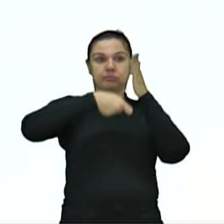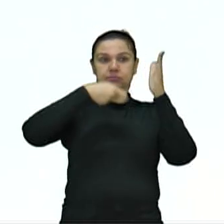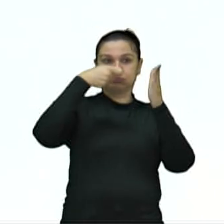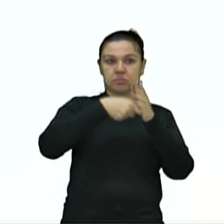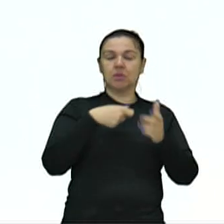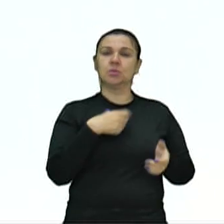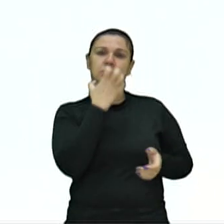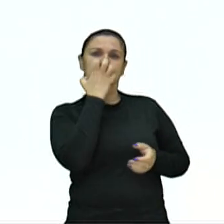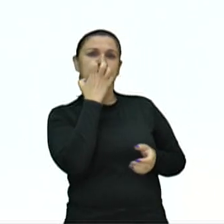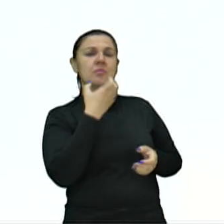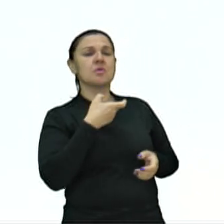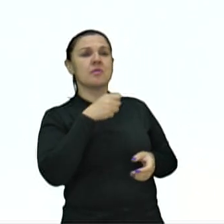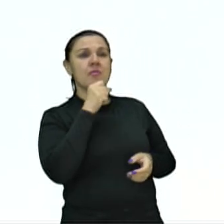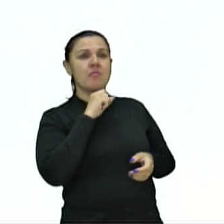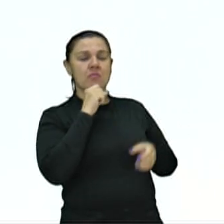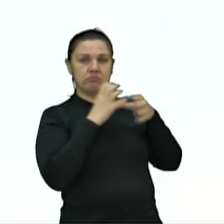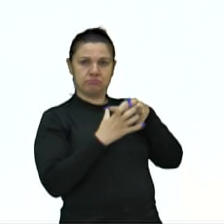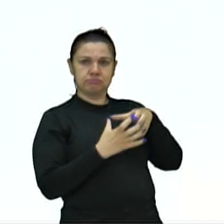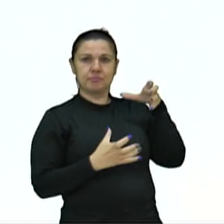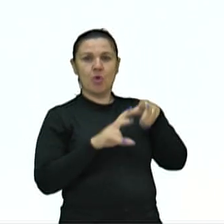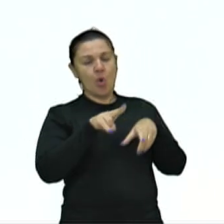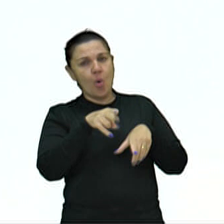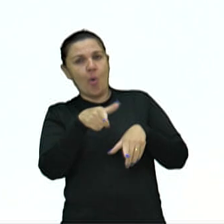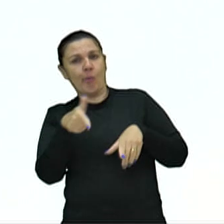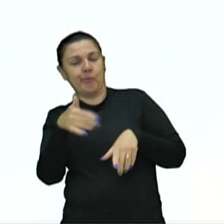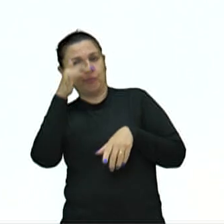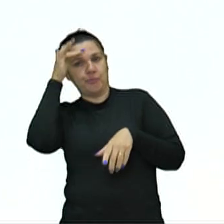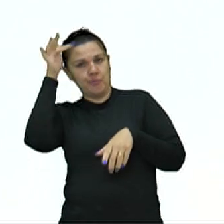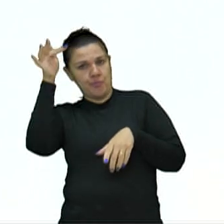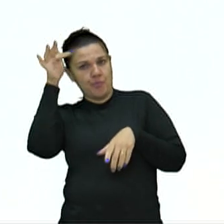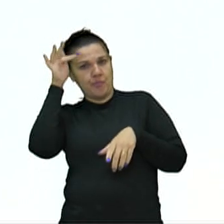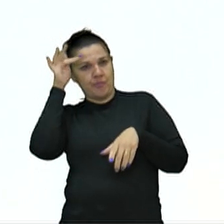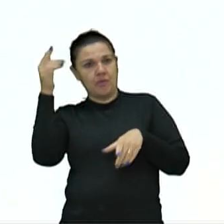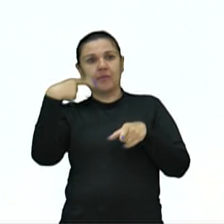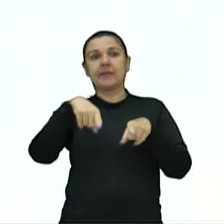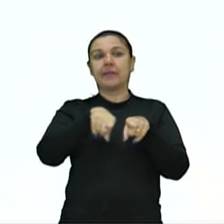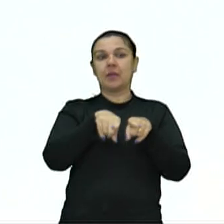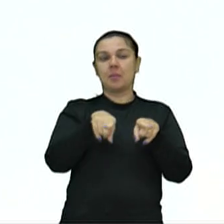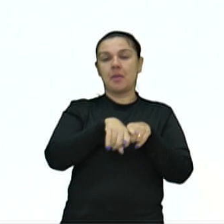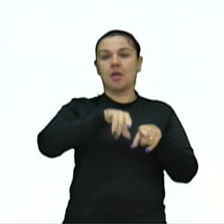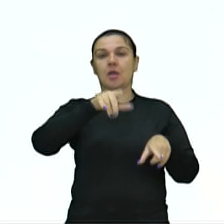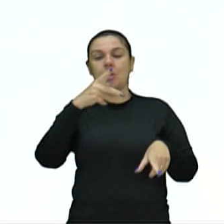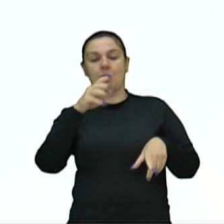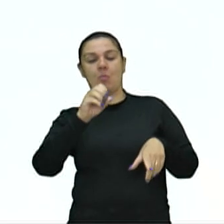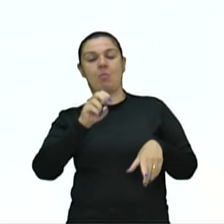idade é outro filósofo francês muito importante que é o Jean-Paul Sartre.